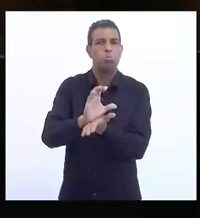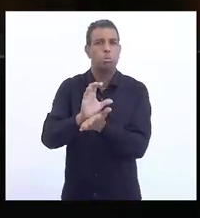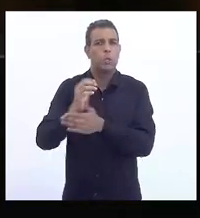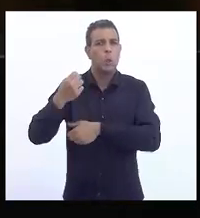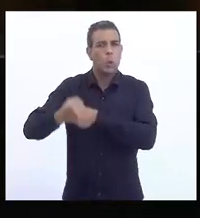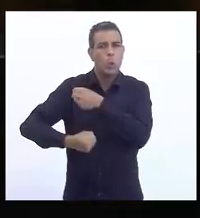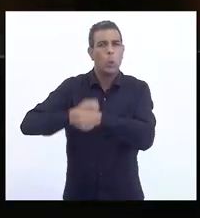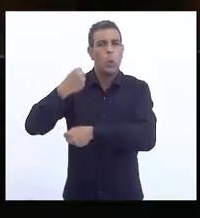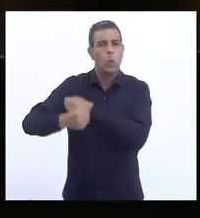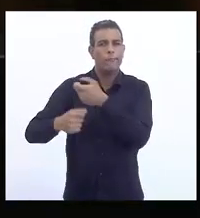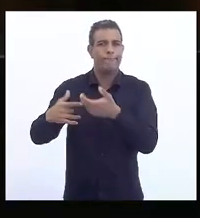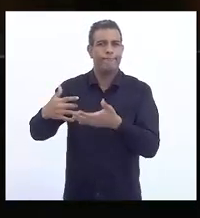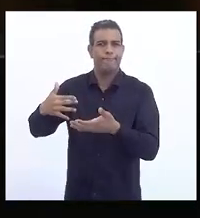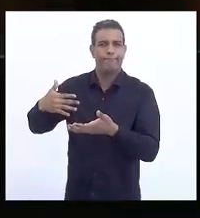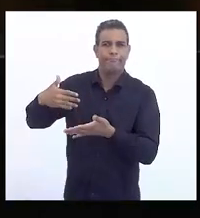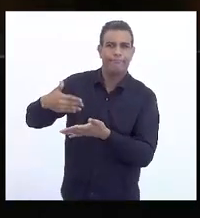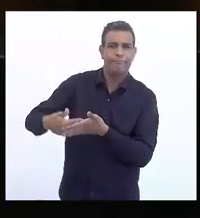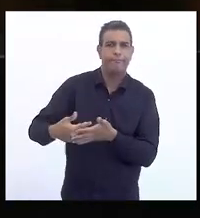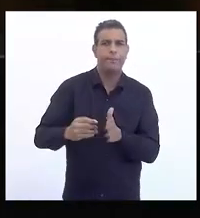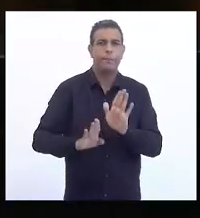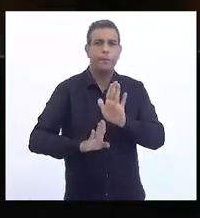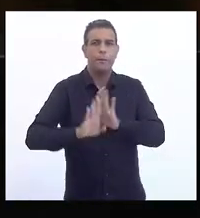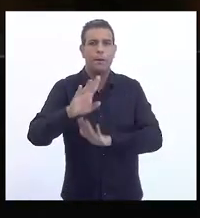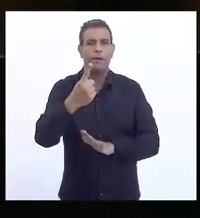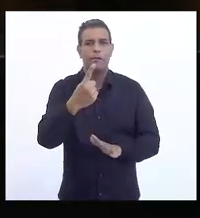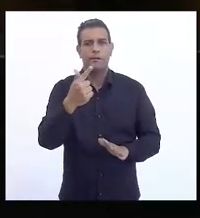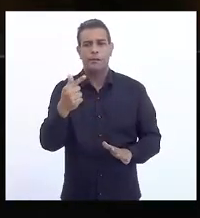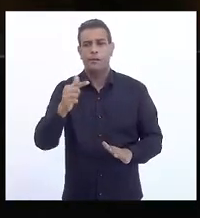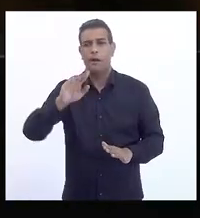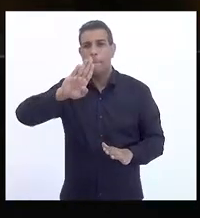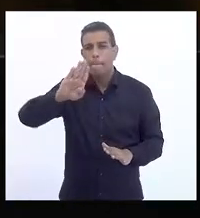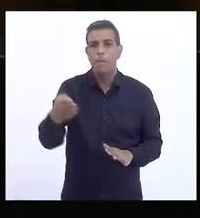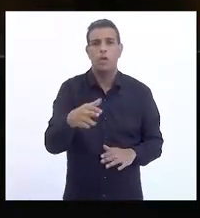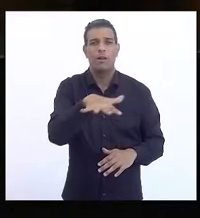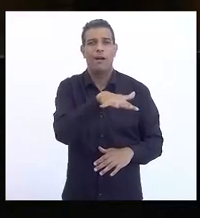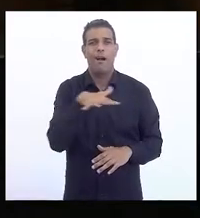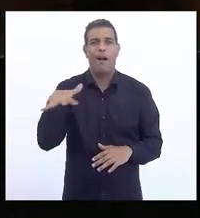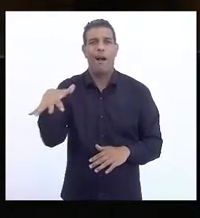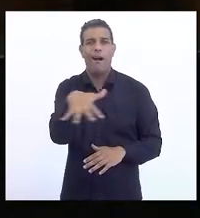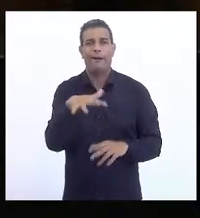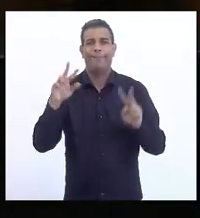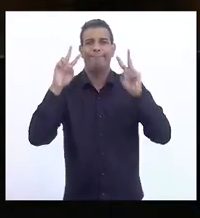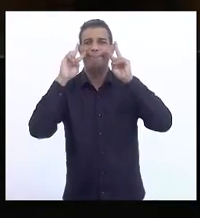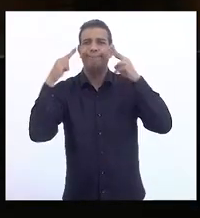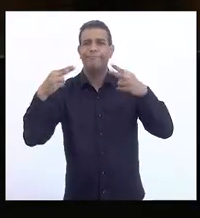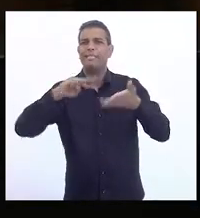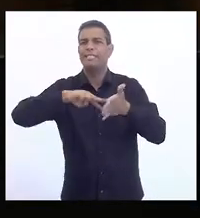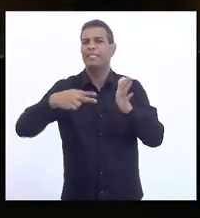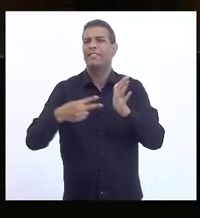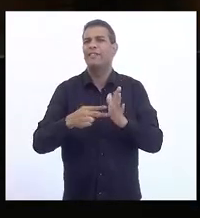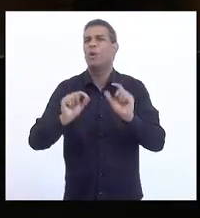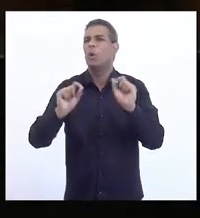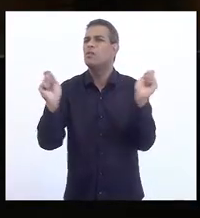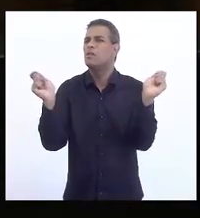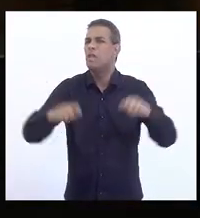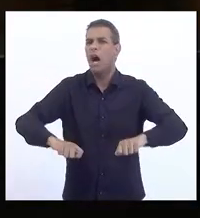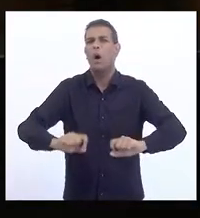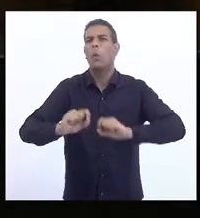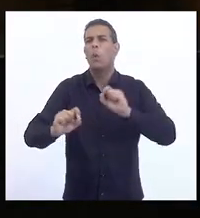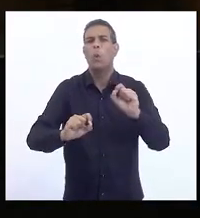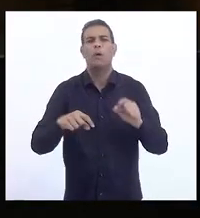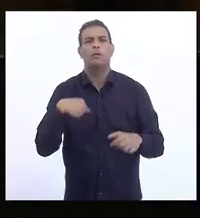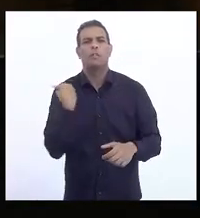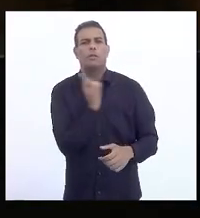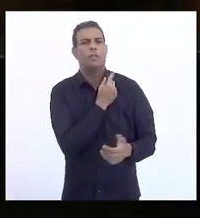próximos anos de 17 bilhões de reais em todas as áreas. Isso nos traz a possibilidade